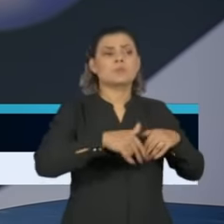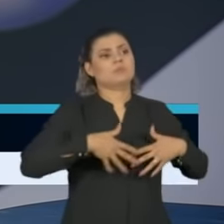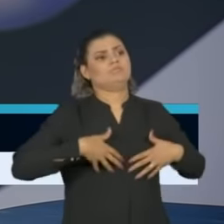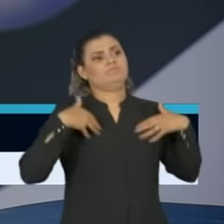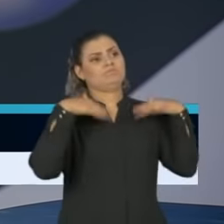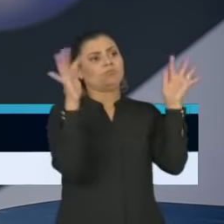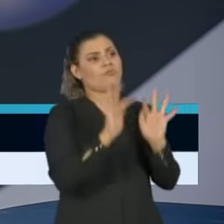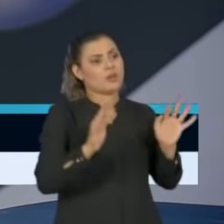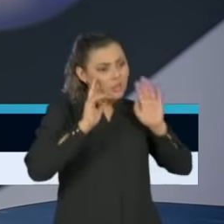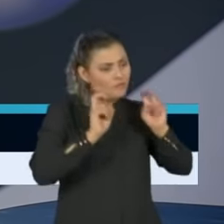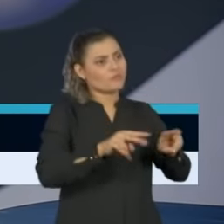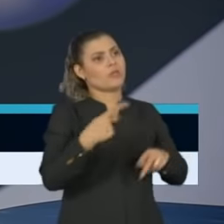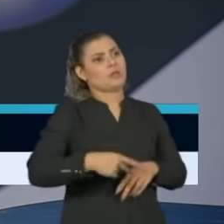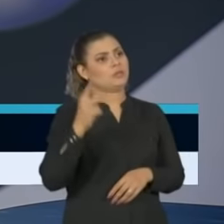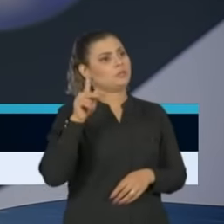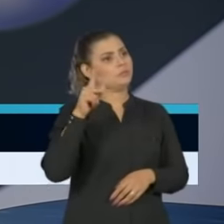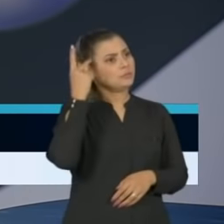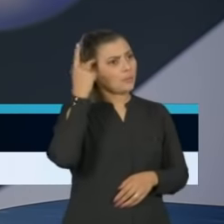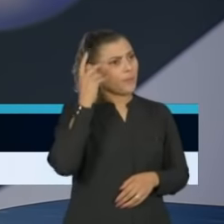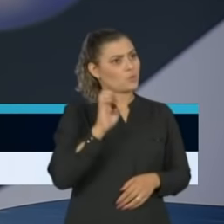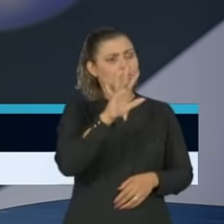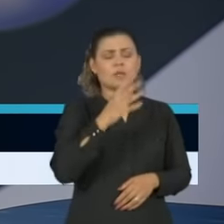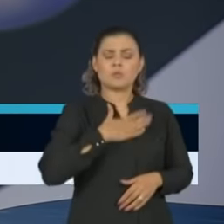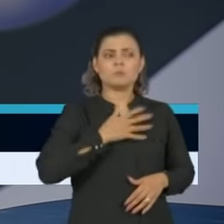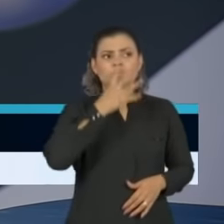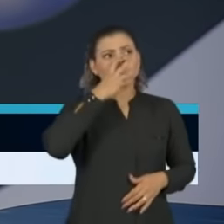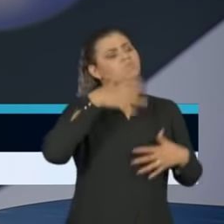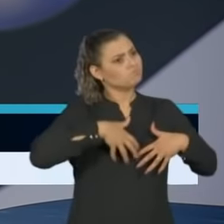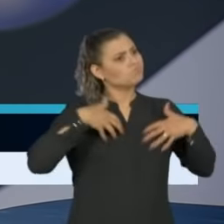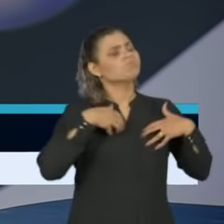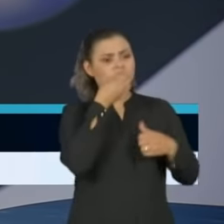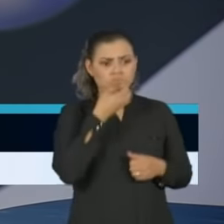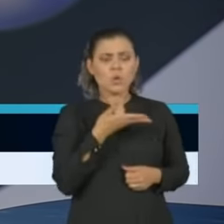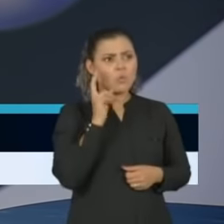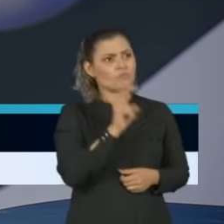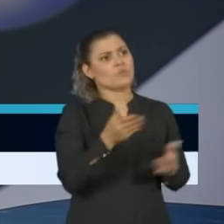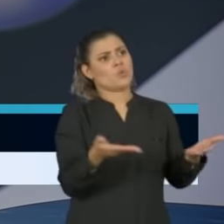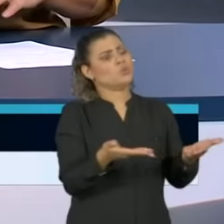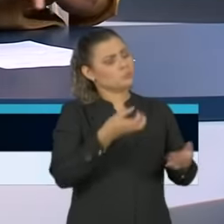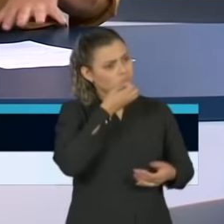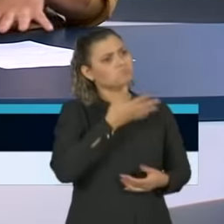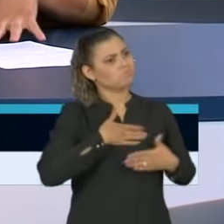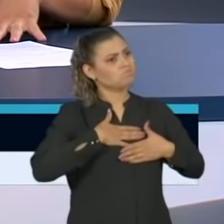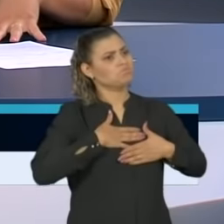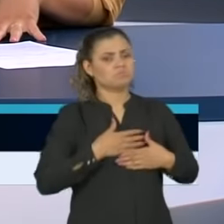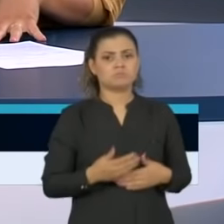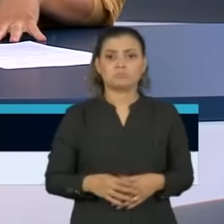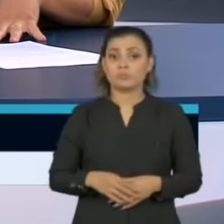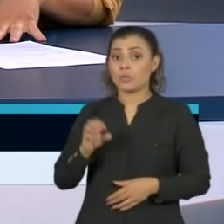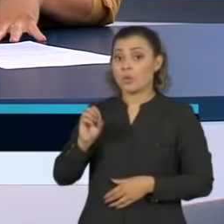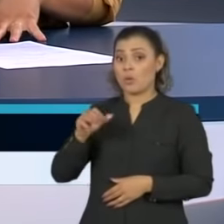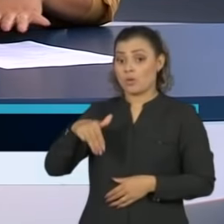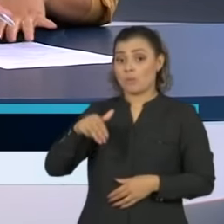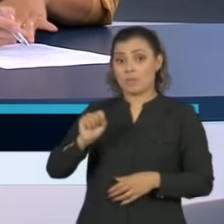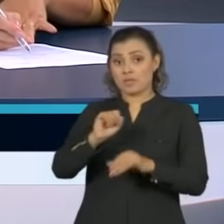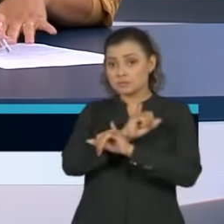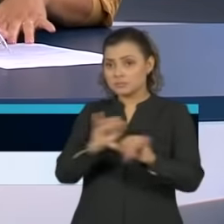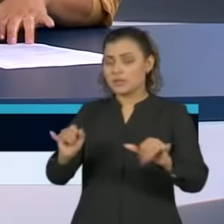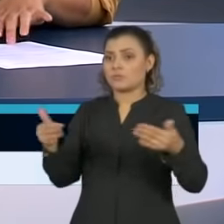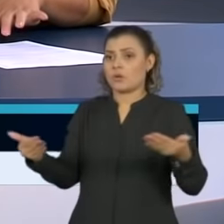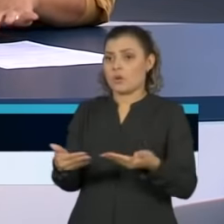ver a conduta do governo do Estado de São Paulo, estou muito bem impressionado com o que eu vi hoje. Doutor Paulo, a OMS anunciou há pouco que